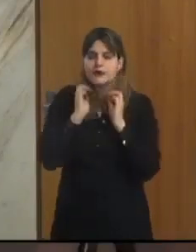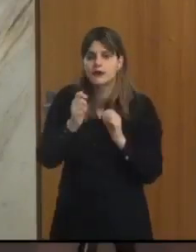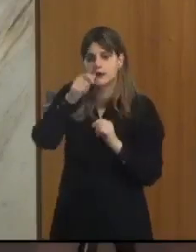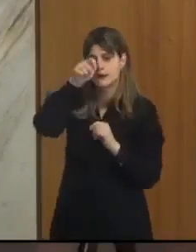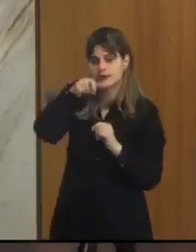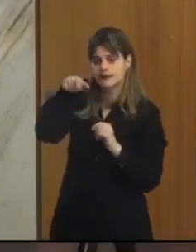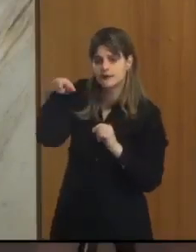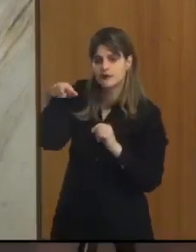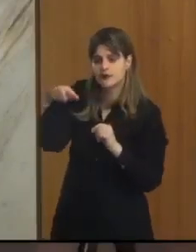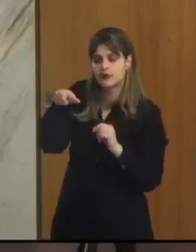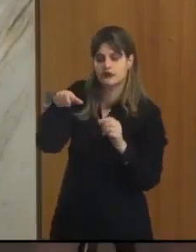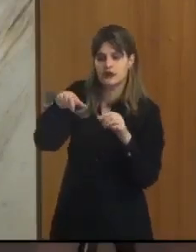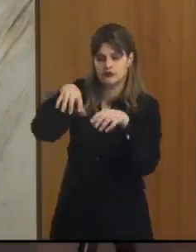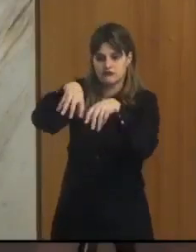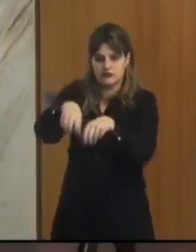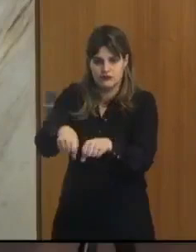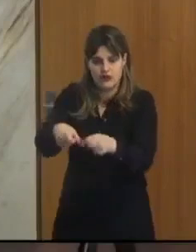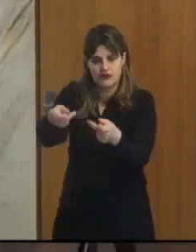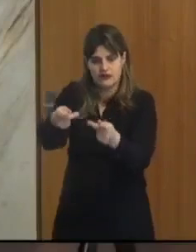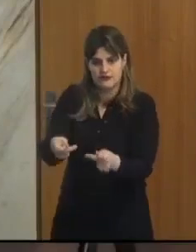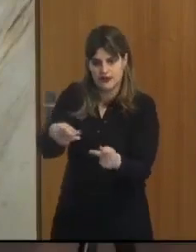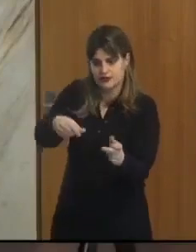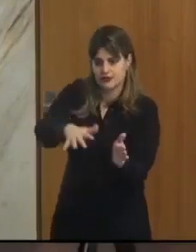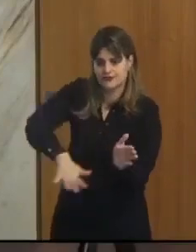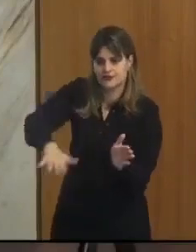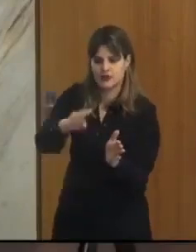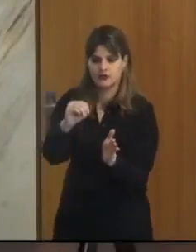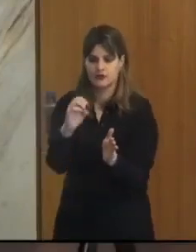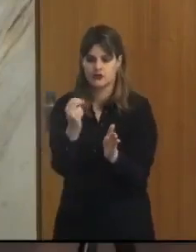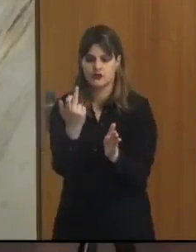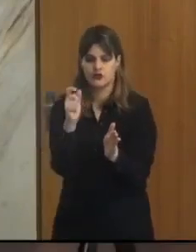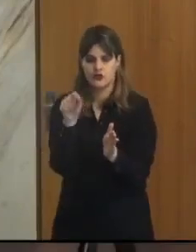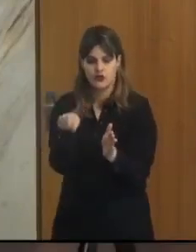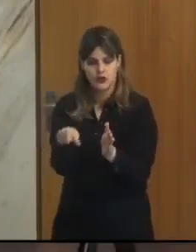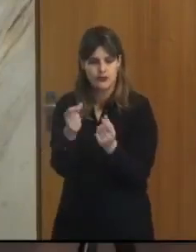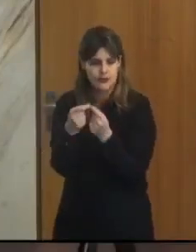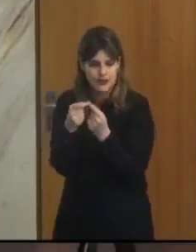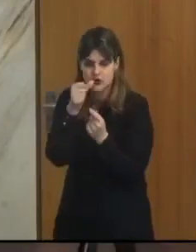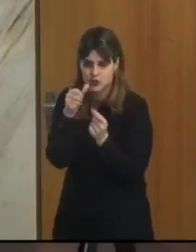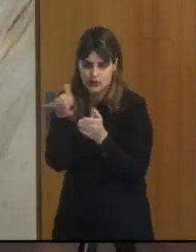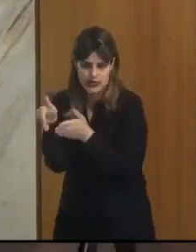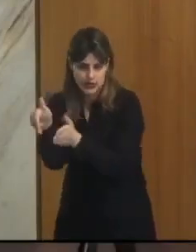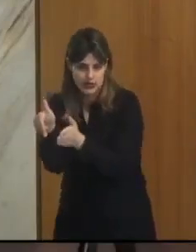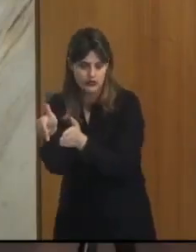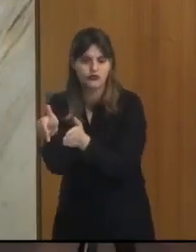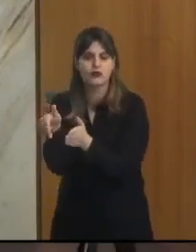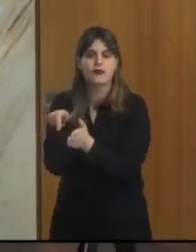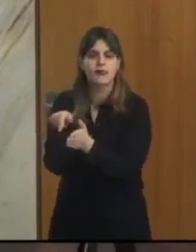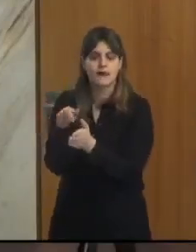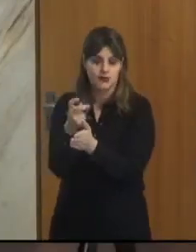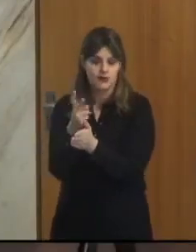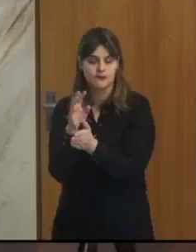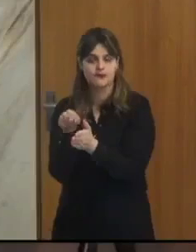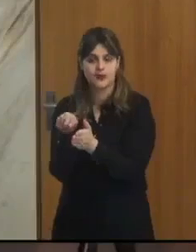a existência humana naquela zona em Sor, junto da entrada dos rios que vêm do sul e que, estando